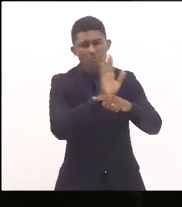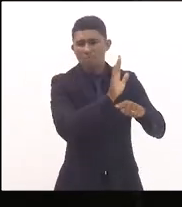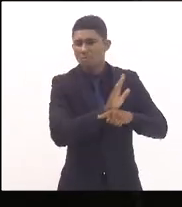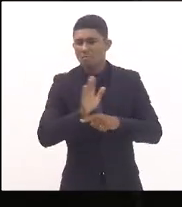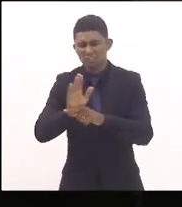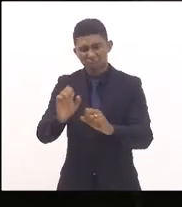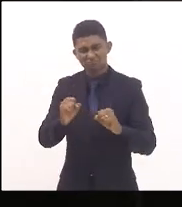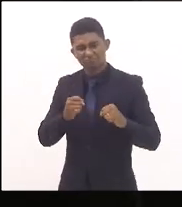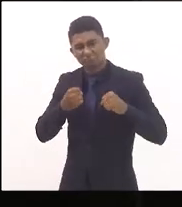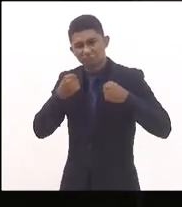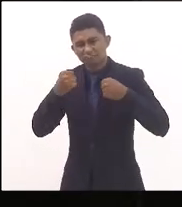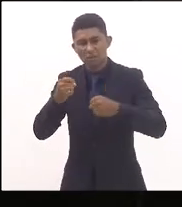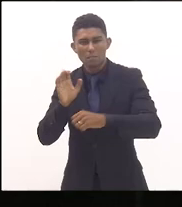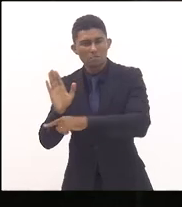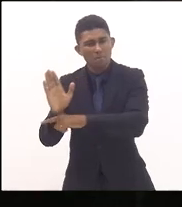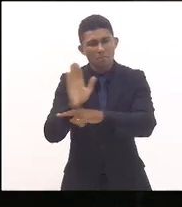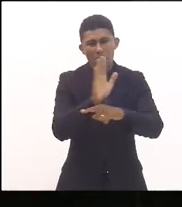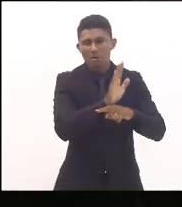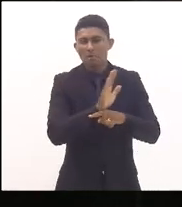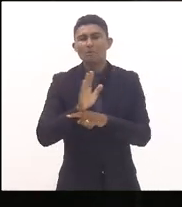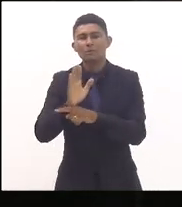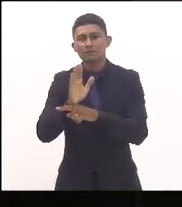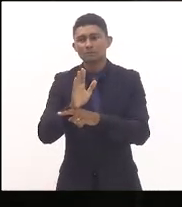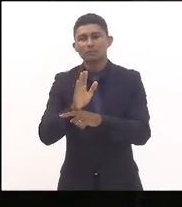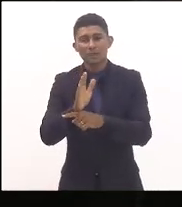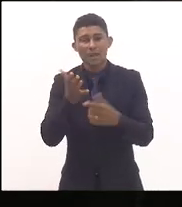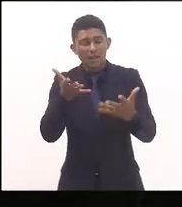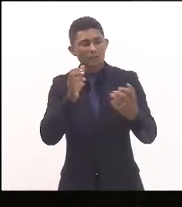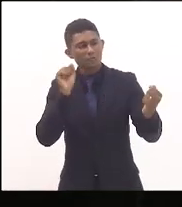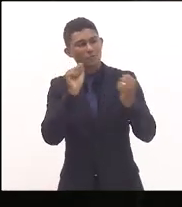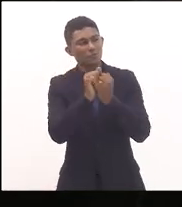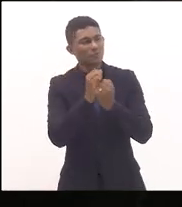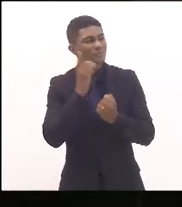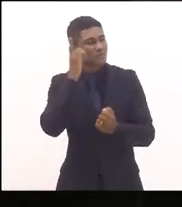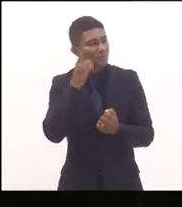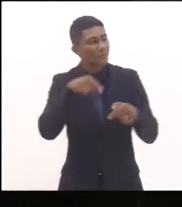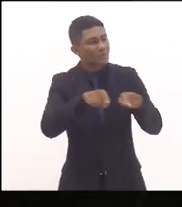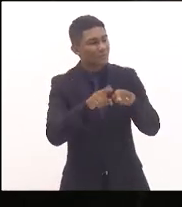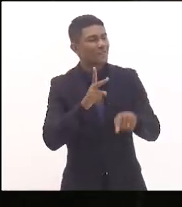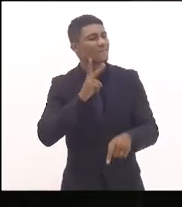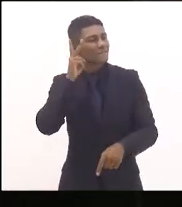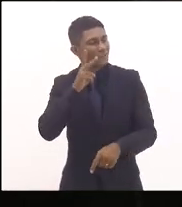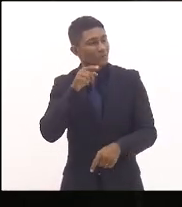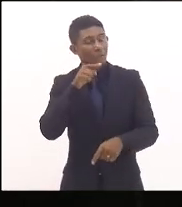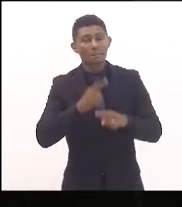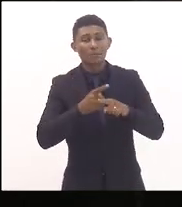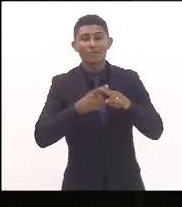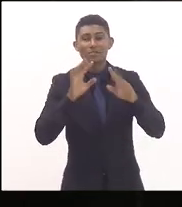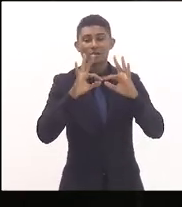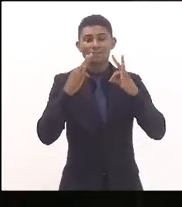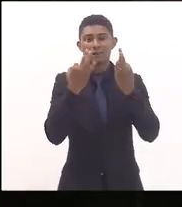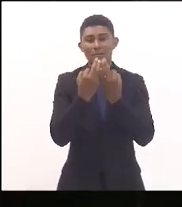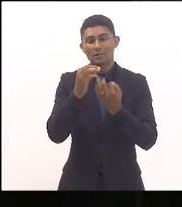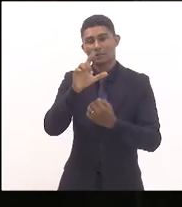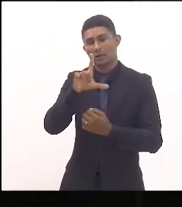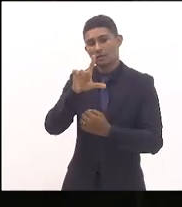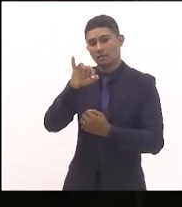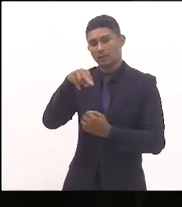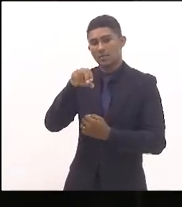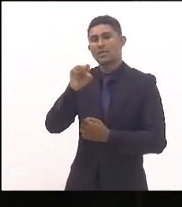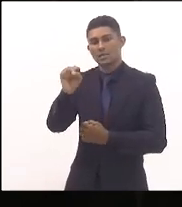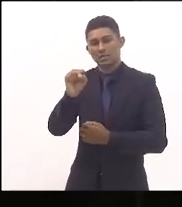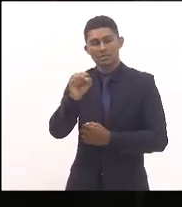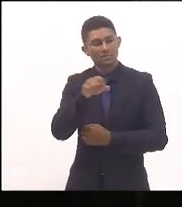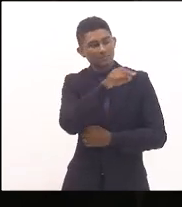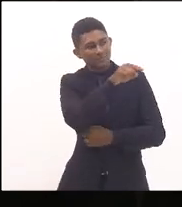e até onde permitir o deputado eu quero estar ao seu lado e ao lado da vereador porque a família Lins ela como eu